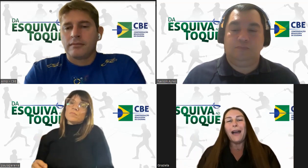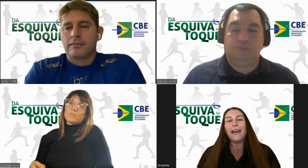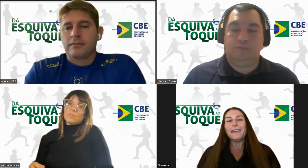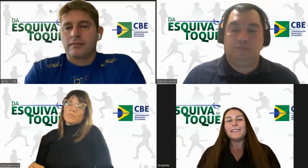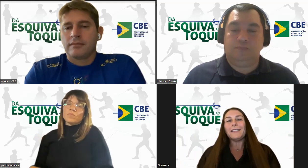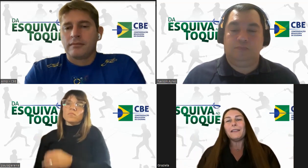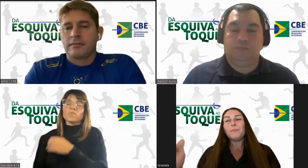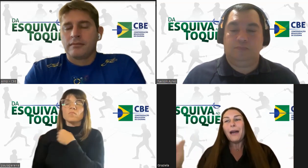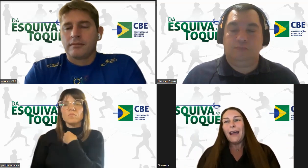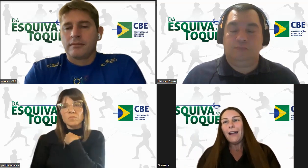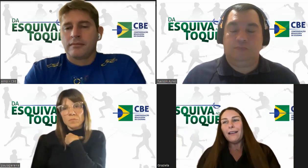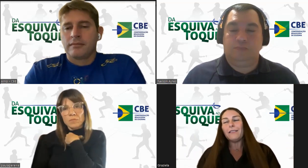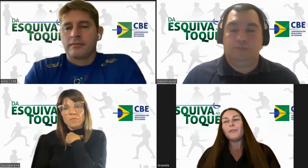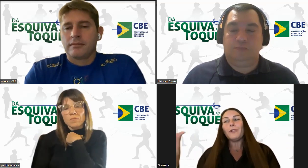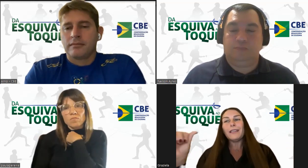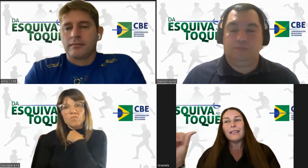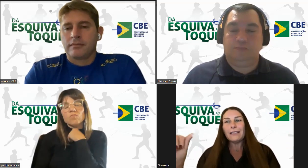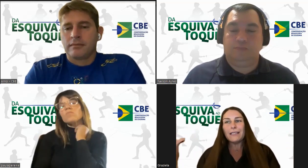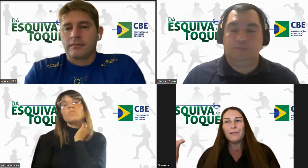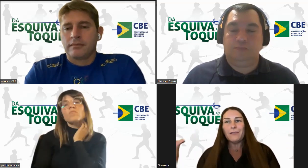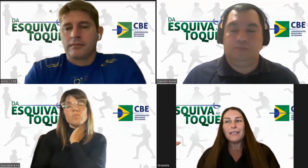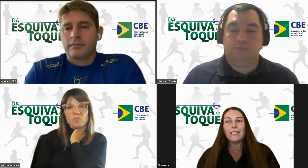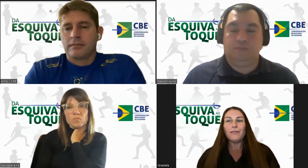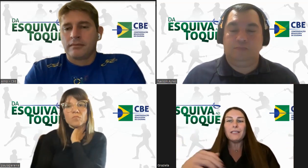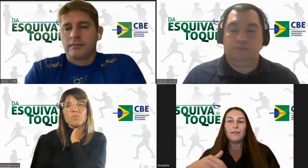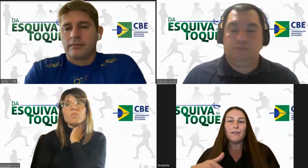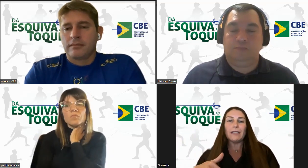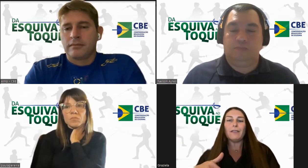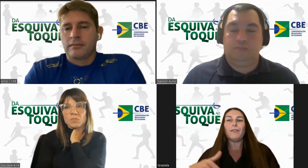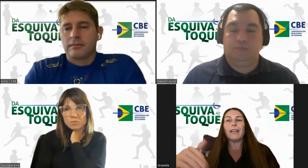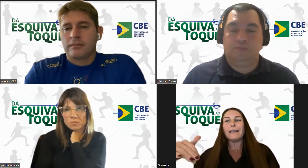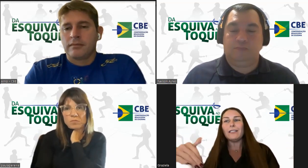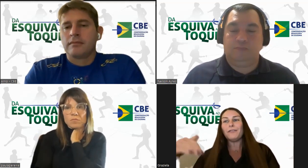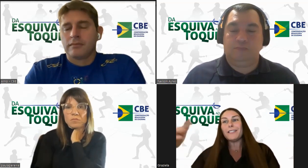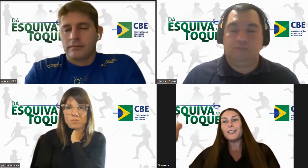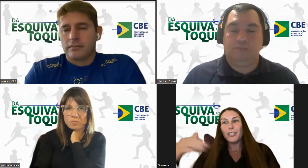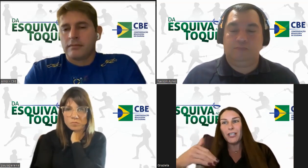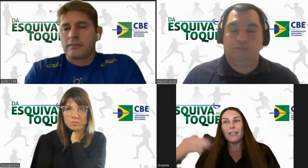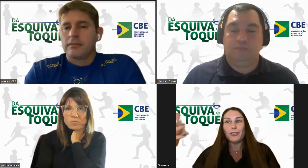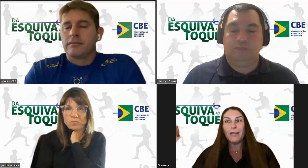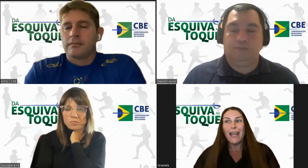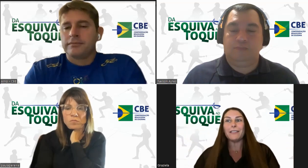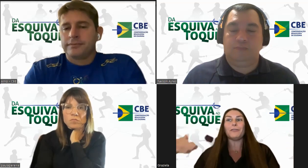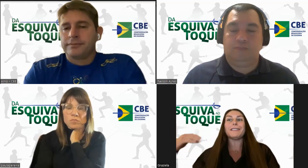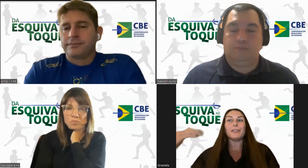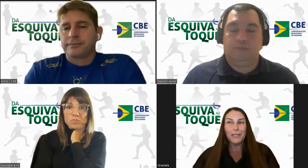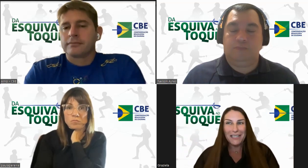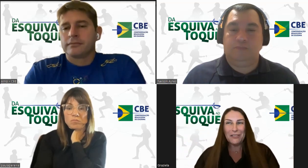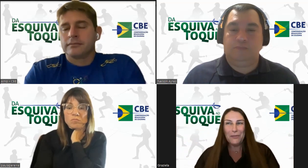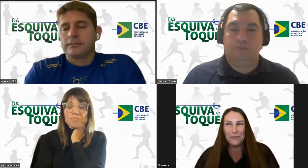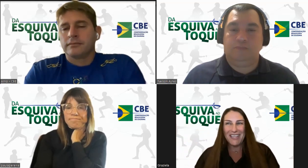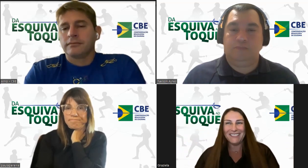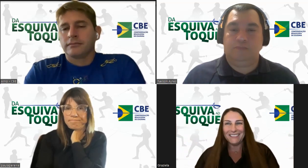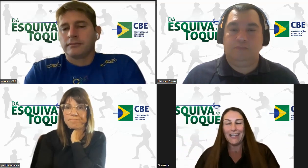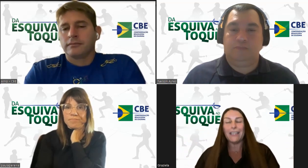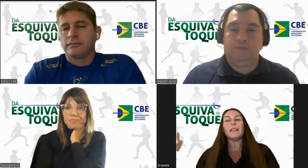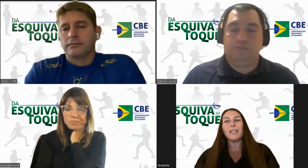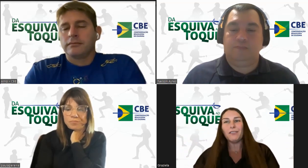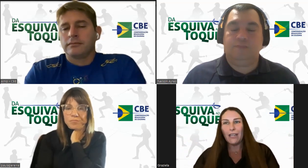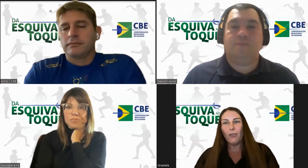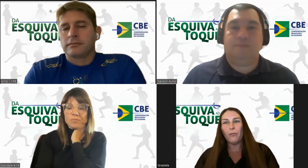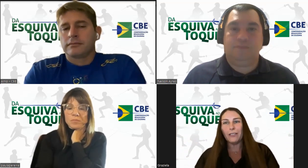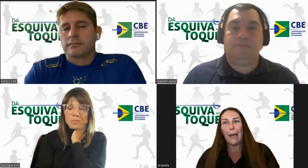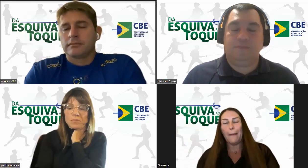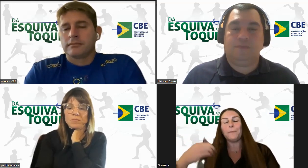combate parar com hidratação excessiva senão ele vai ter vontade de fazer xixi da diurese acontecer durante o momento né